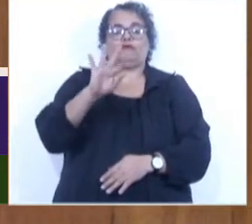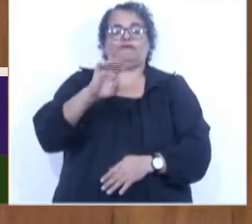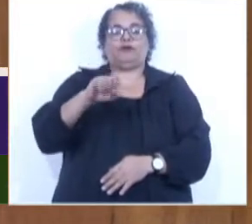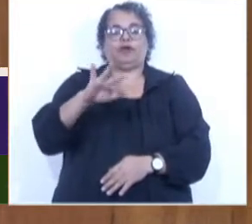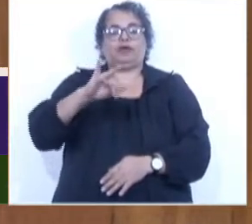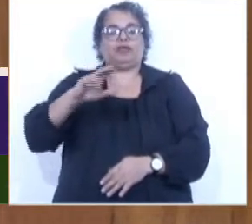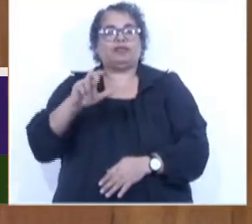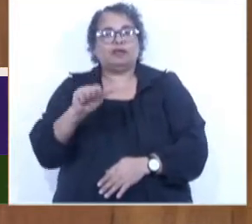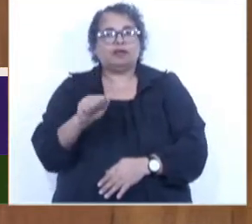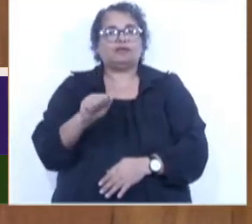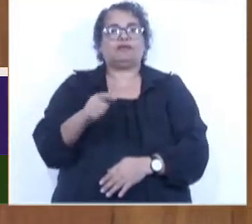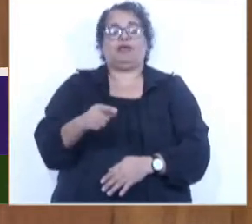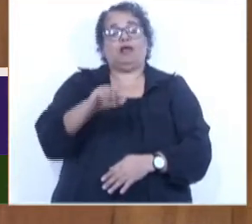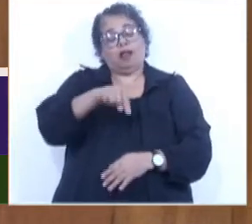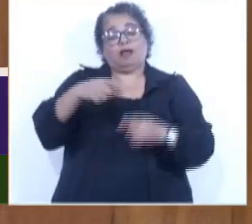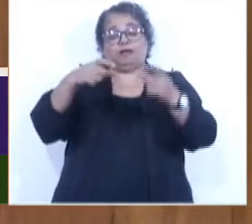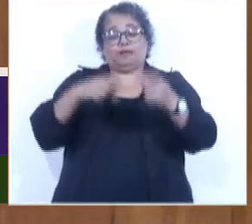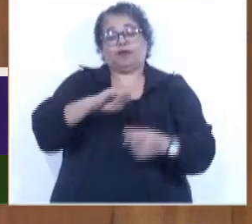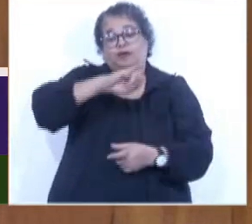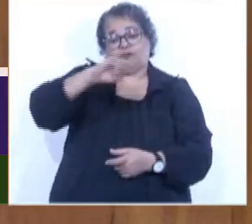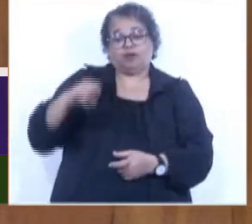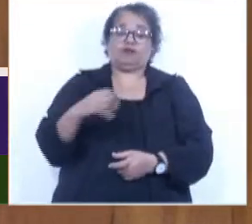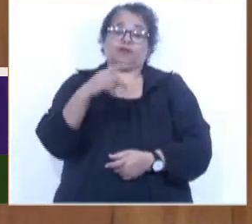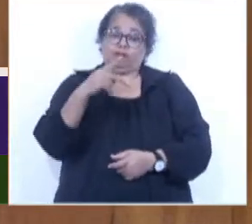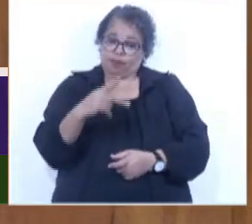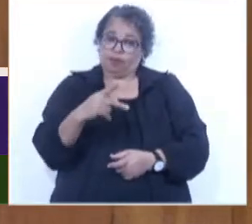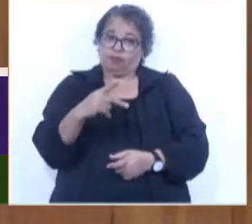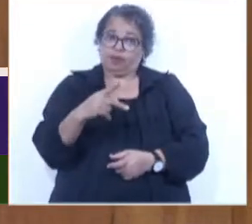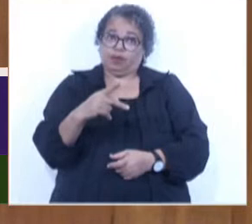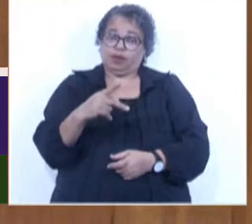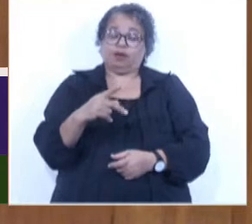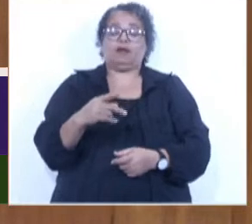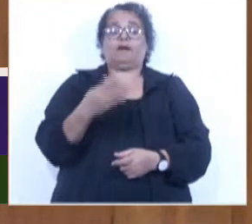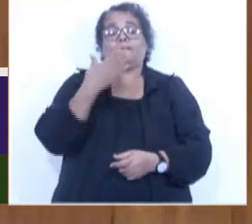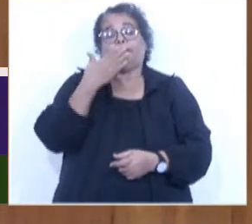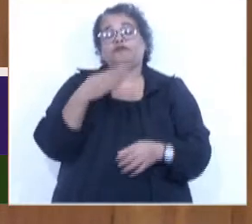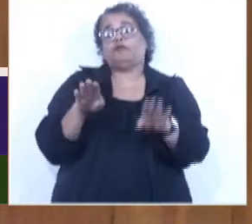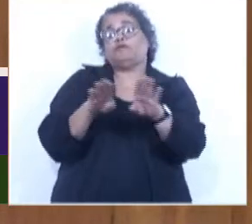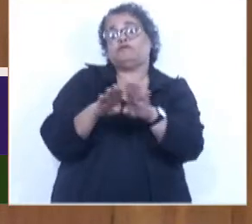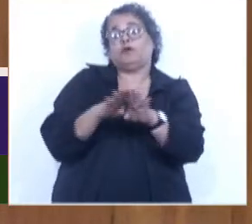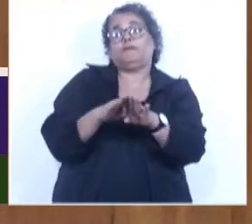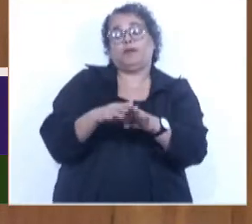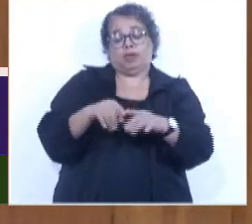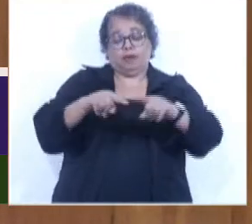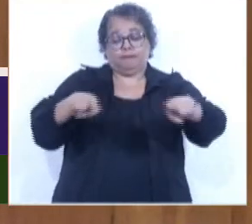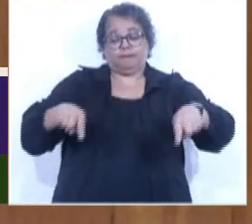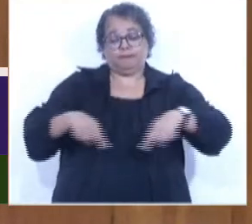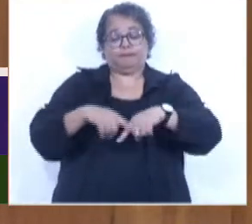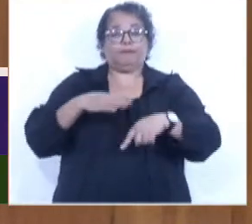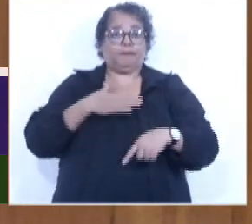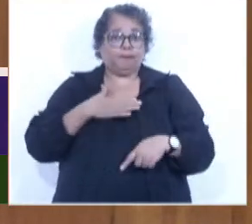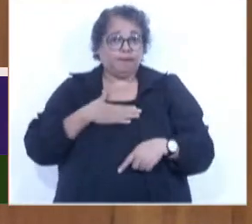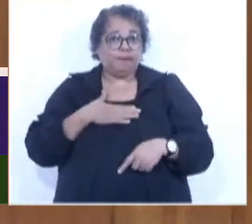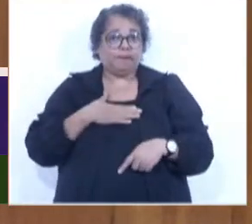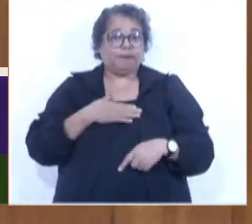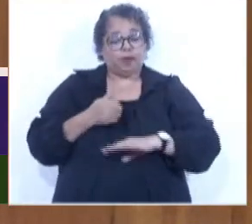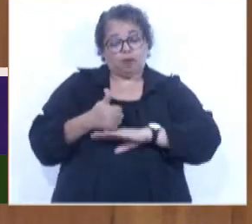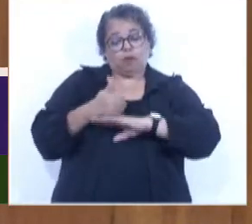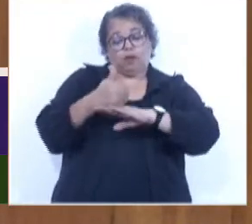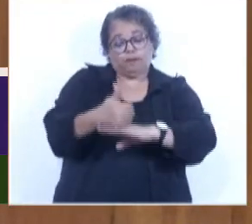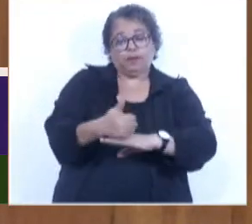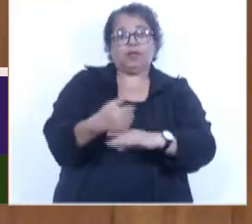no Jardim das Palmeiras solicitação também feita pelo nosso gabinete é visto que os